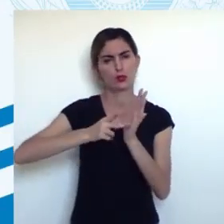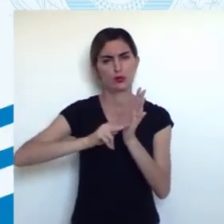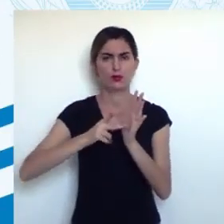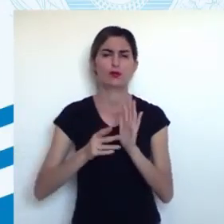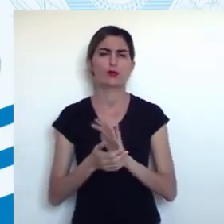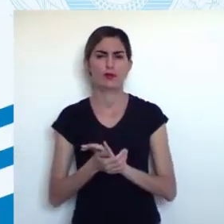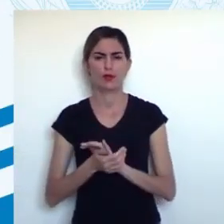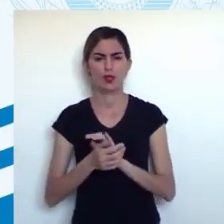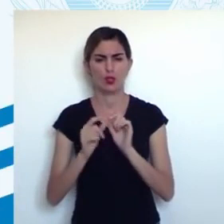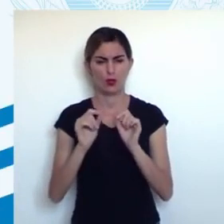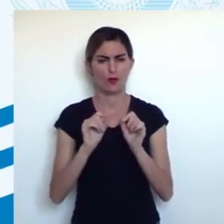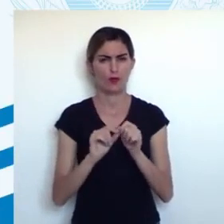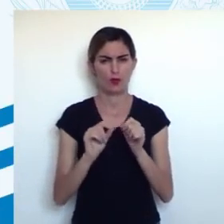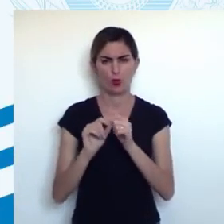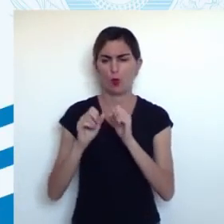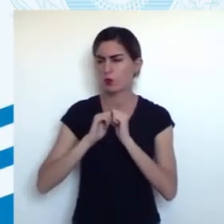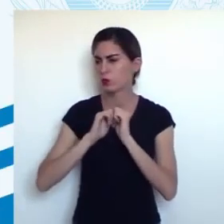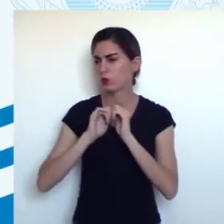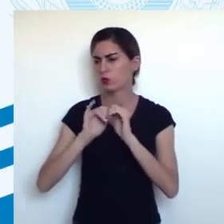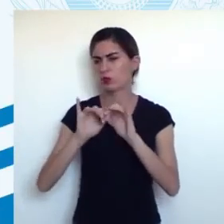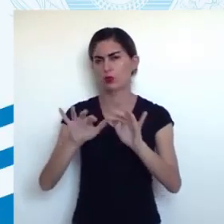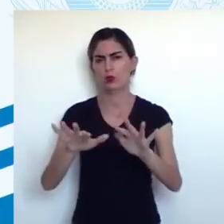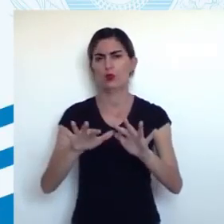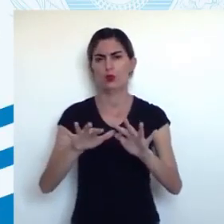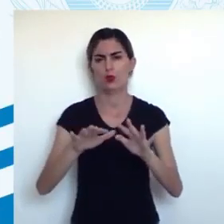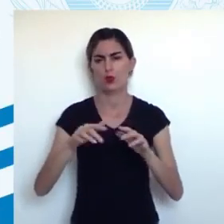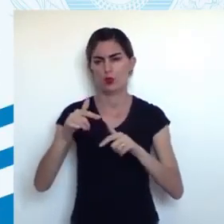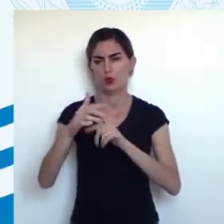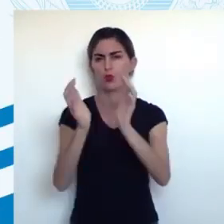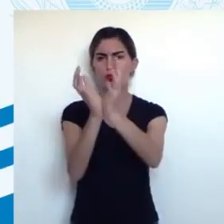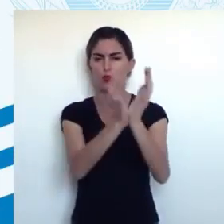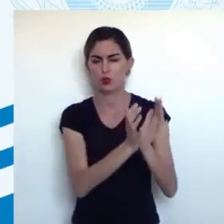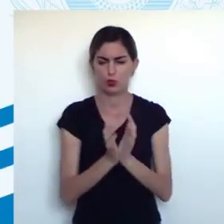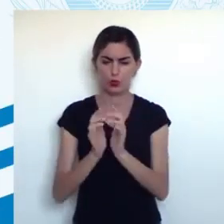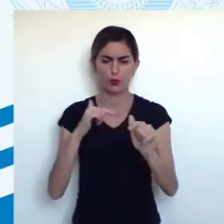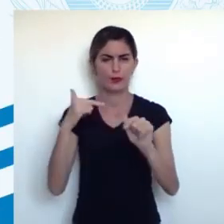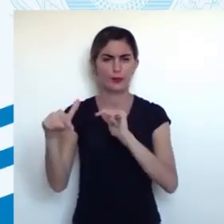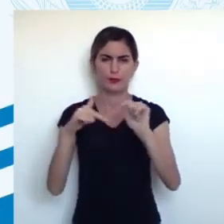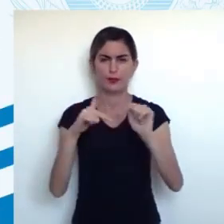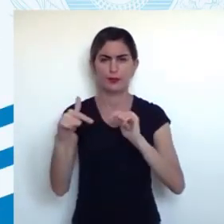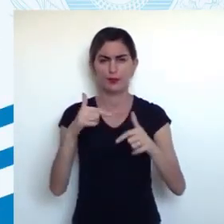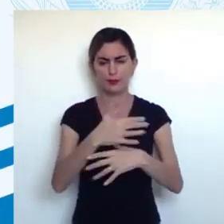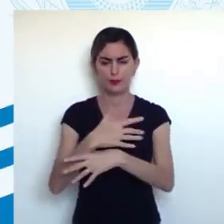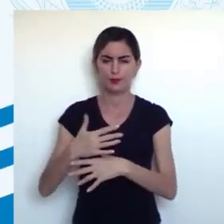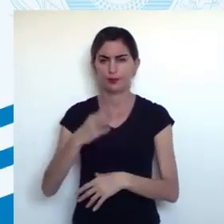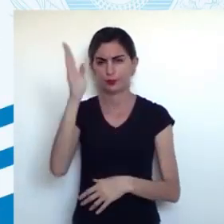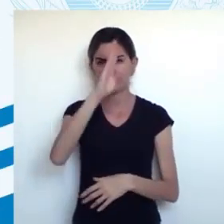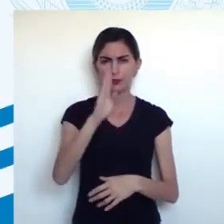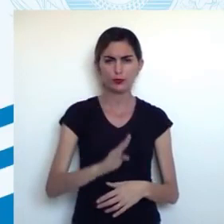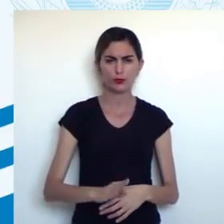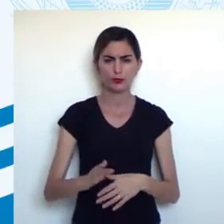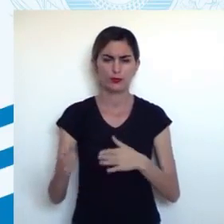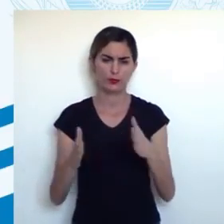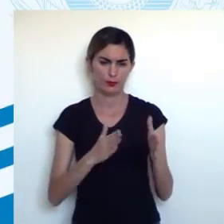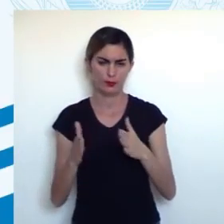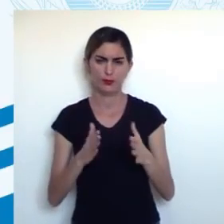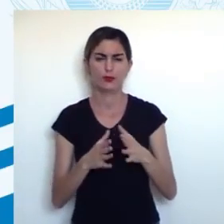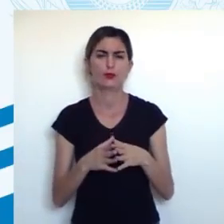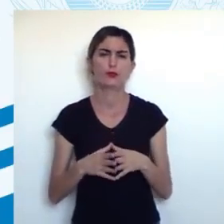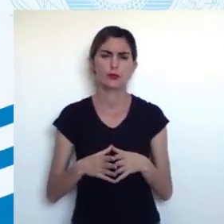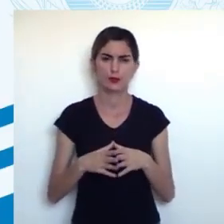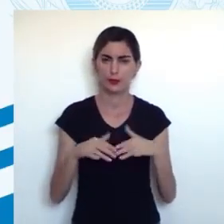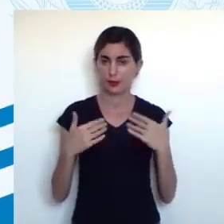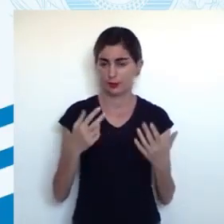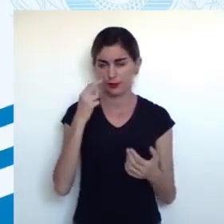anarcossindicalismo foi o que contagiou a massa de trabalhadores urbanos brasileiros no período da República